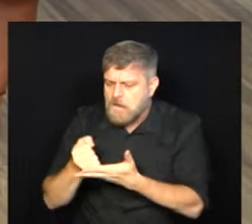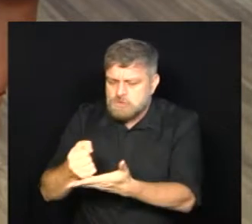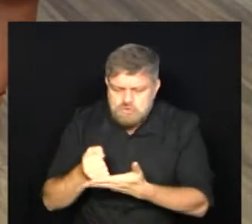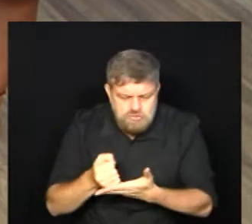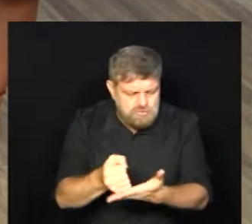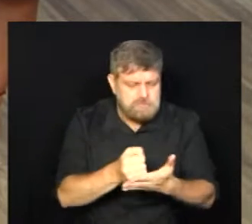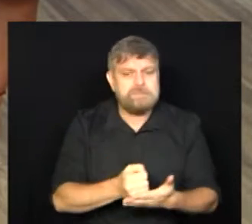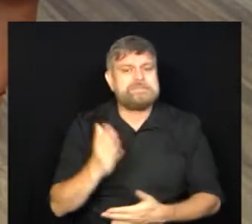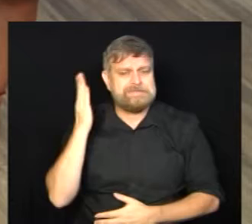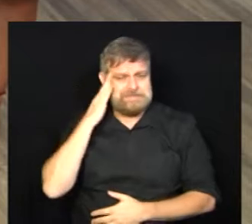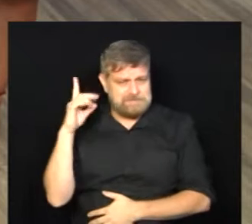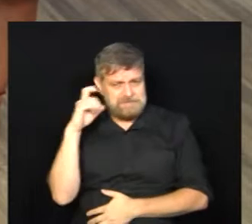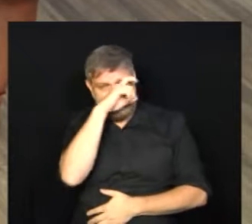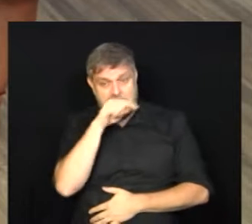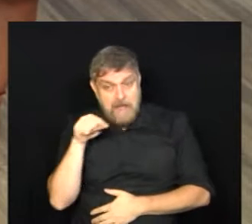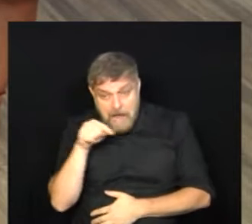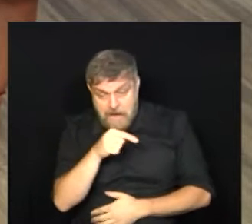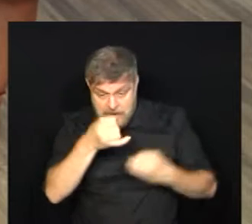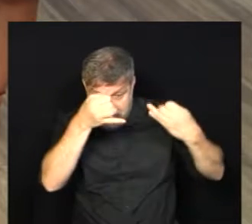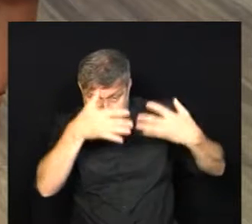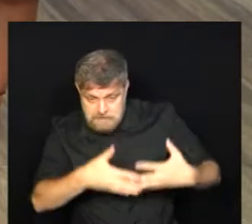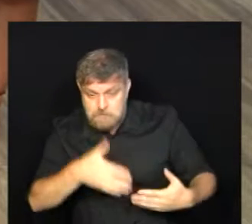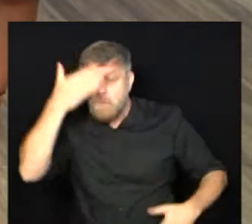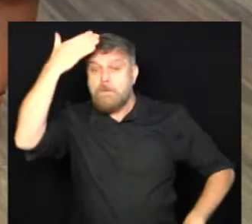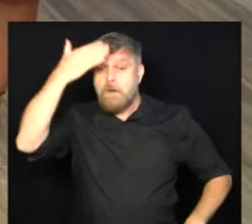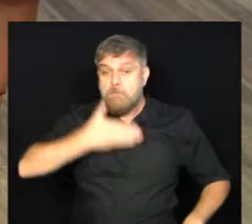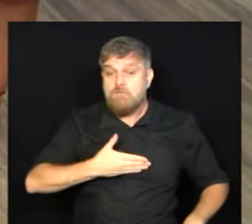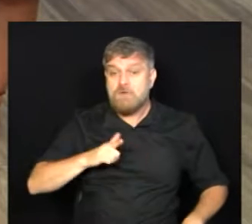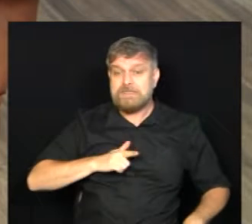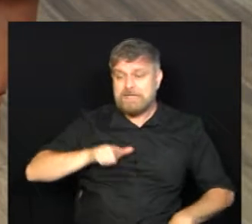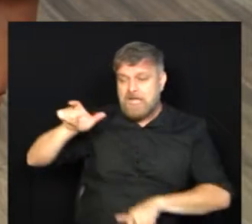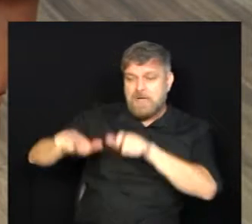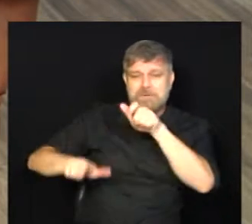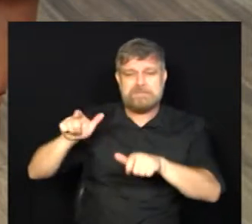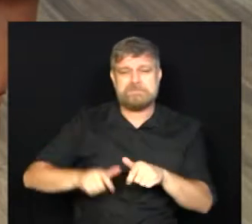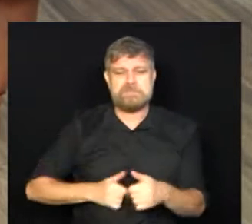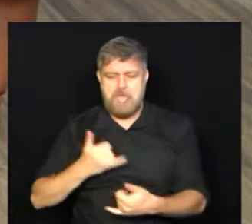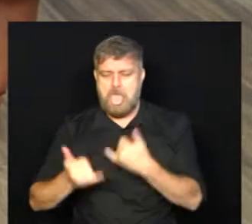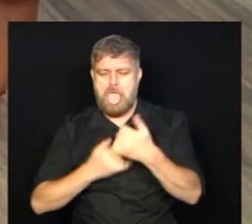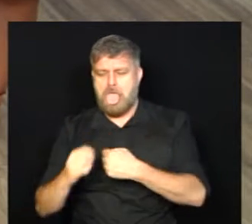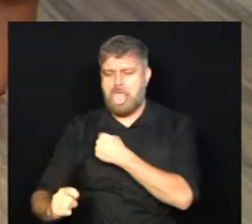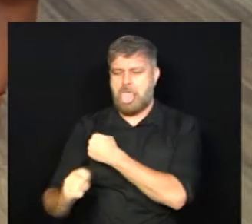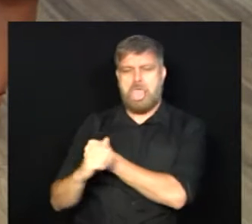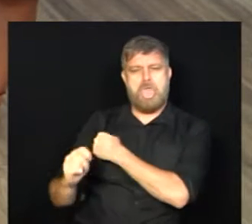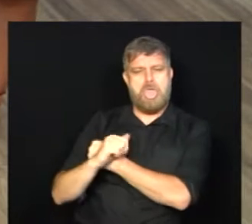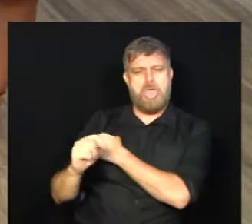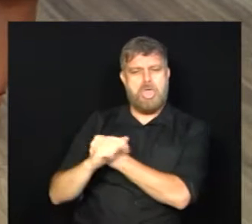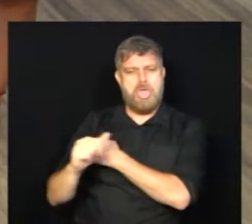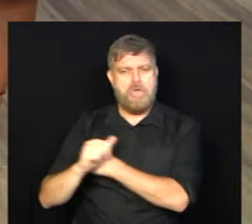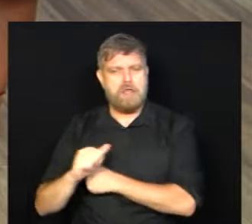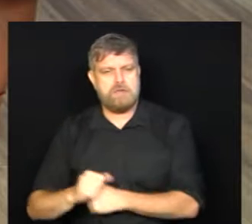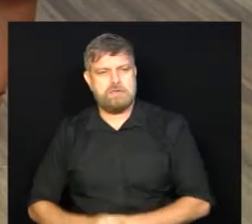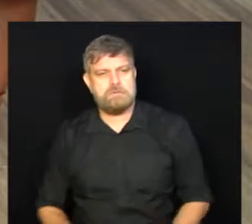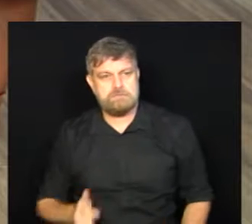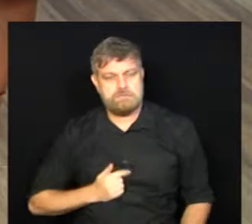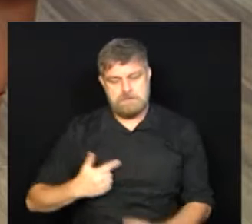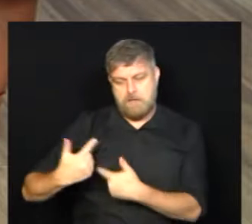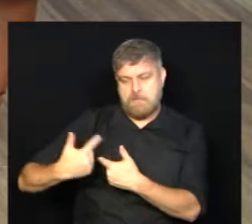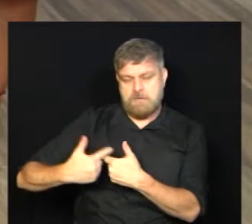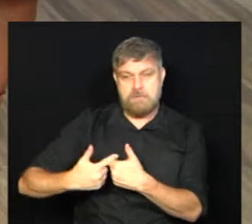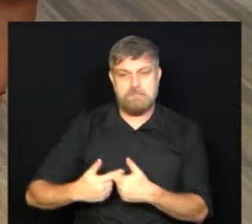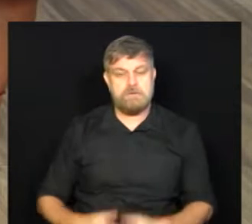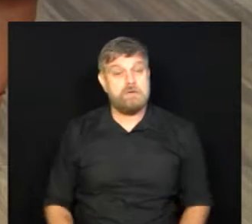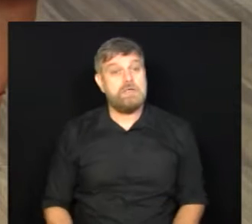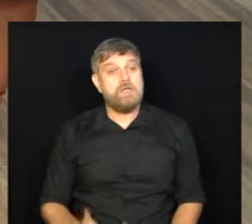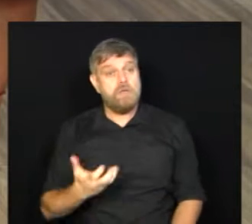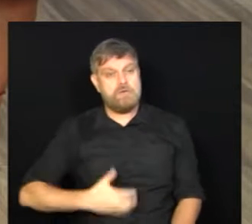as dificuldades, ela mesma, né, deu este depoimento que muitas pessoas brincavam com ela de uma forma pejorativa. E